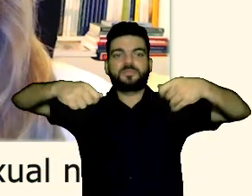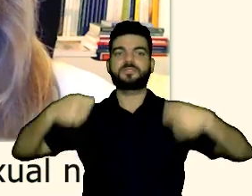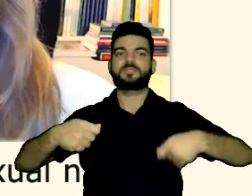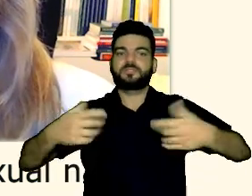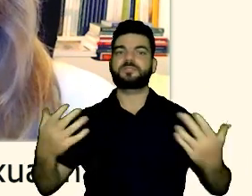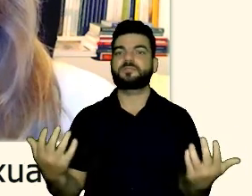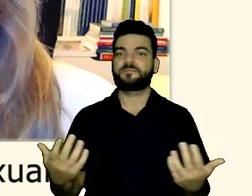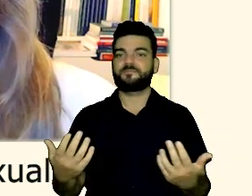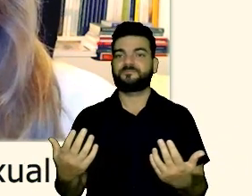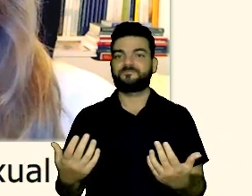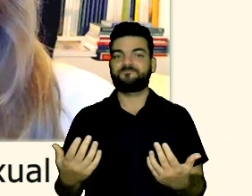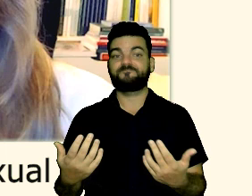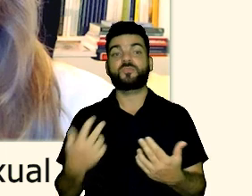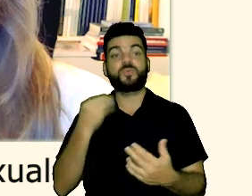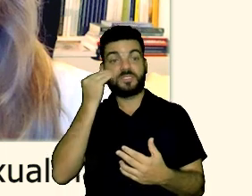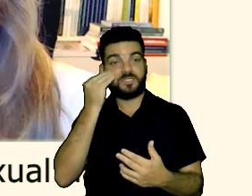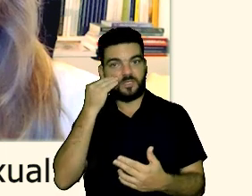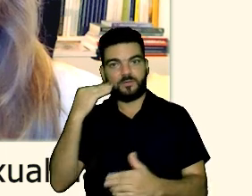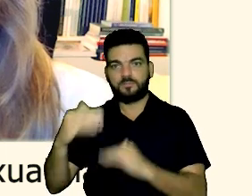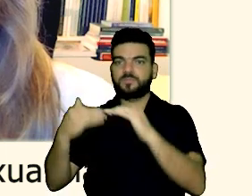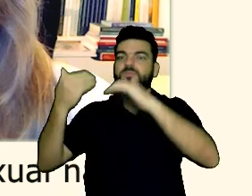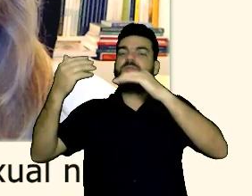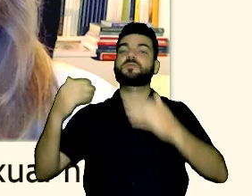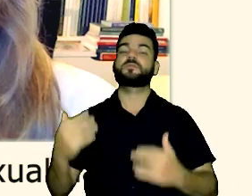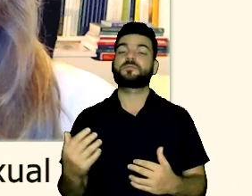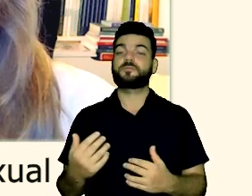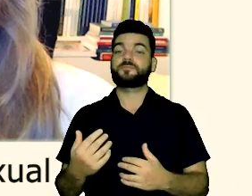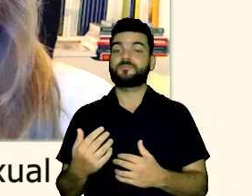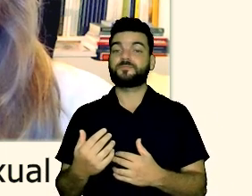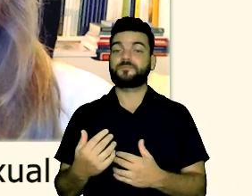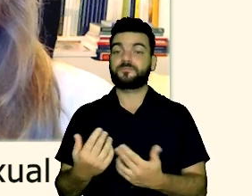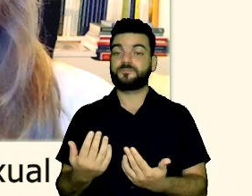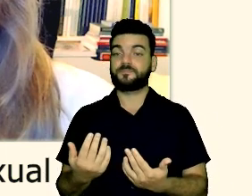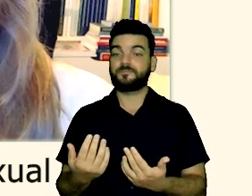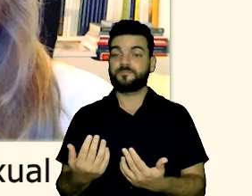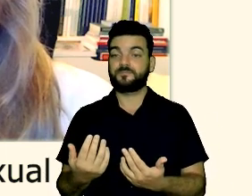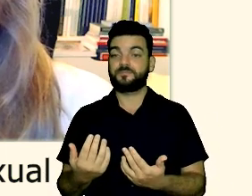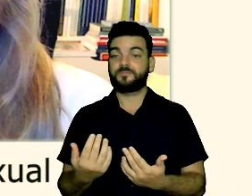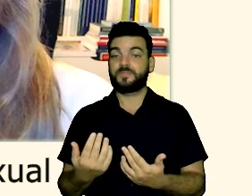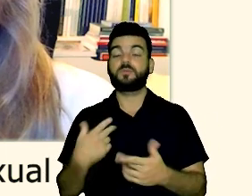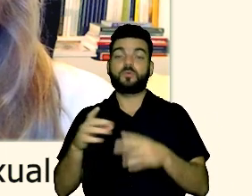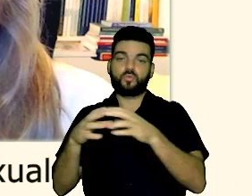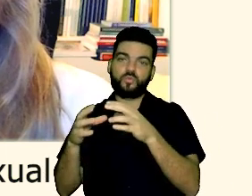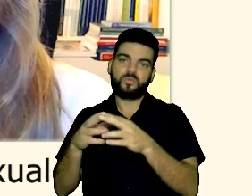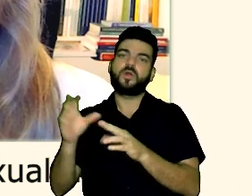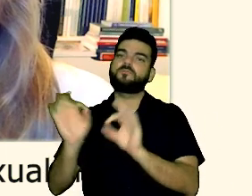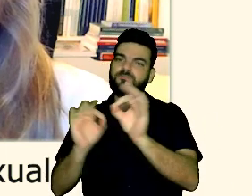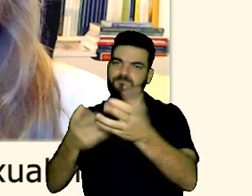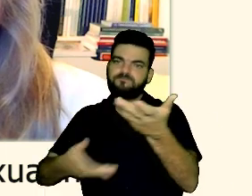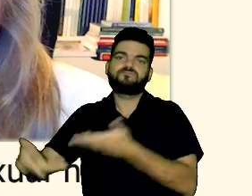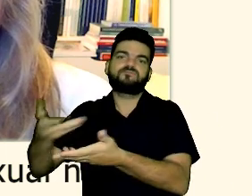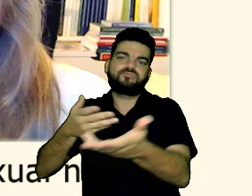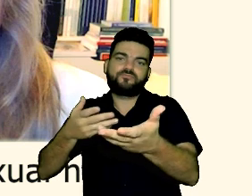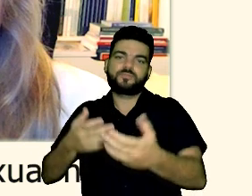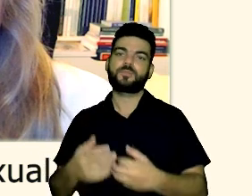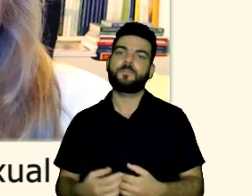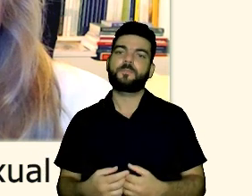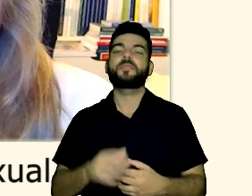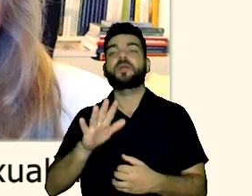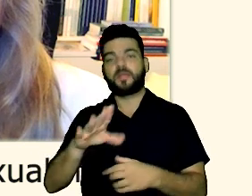ser fornecida pela organização. E para além dessa conscientização, é claro, é necessário que isso avance em um treinamento para que